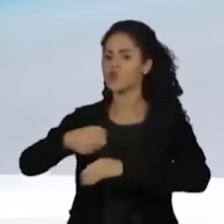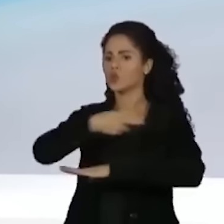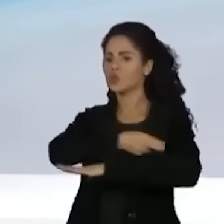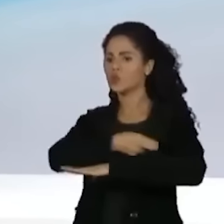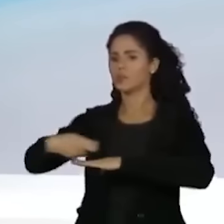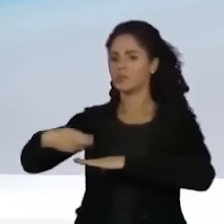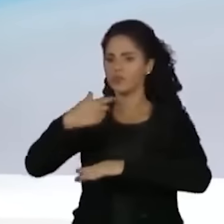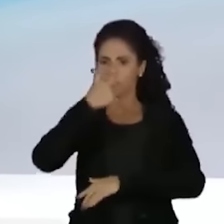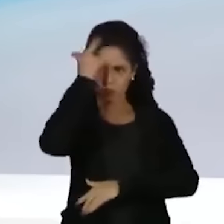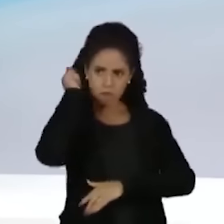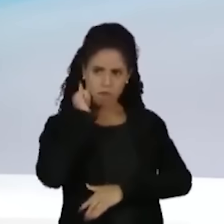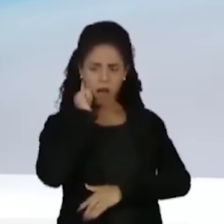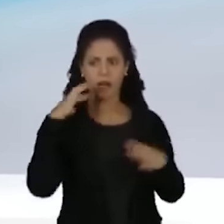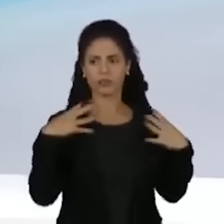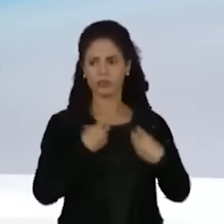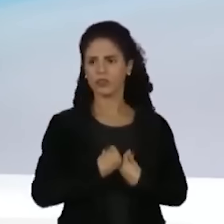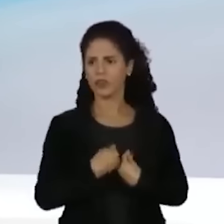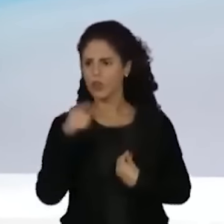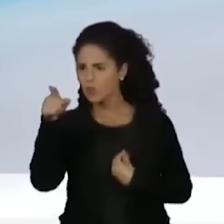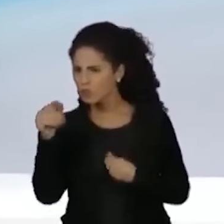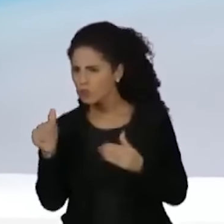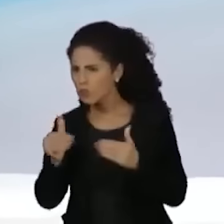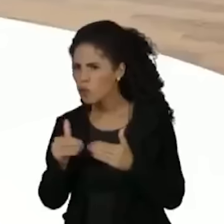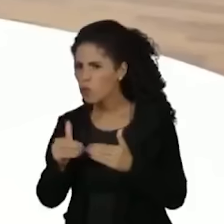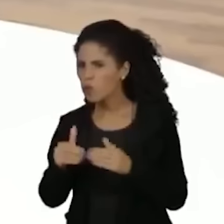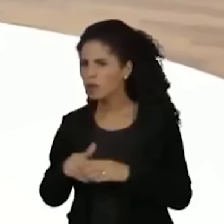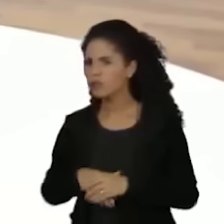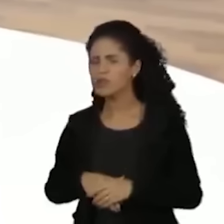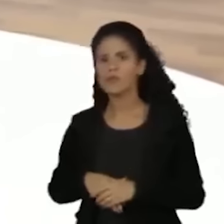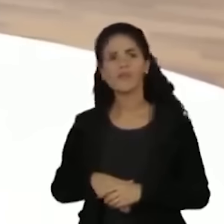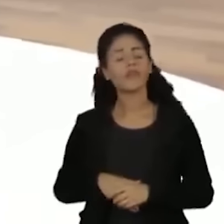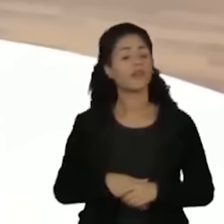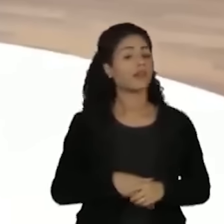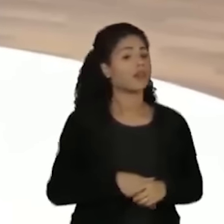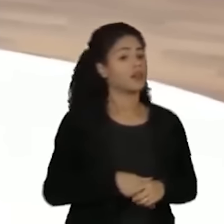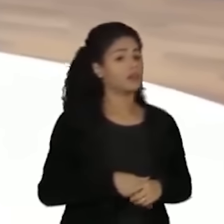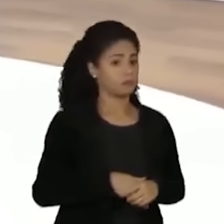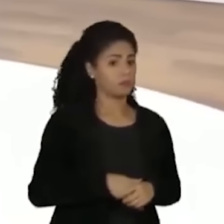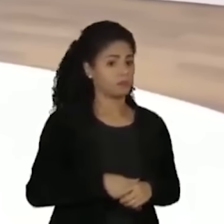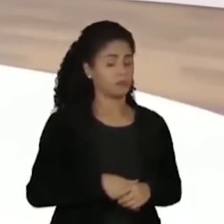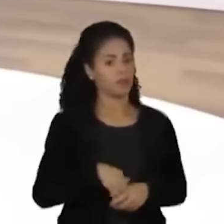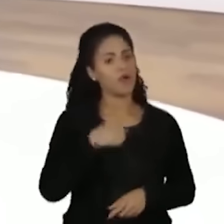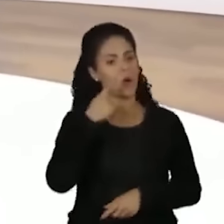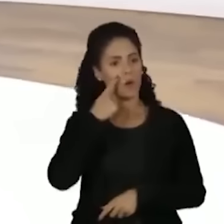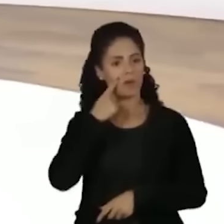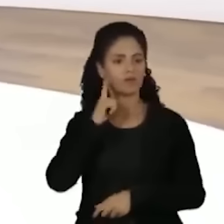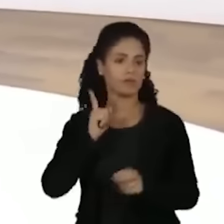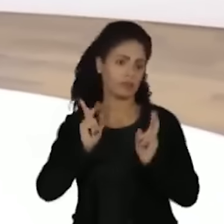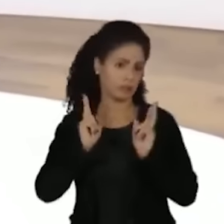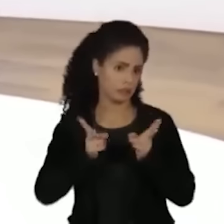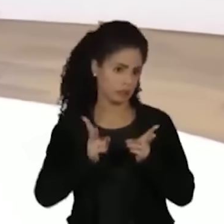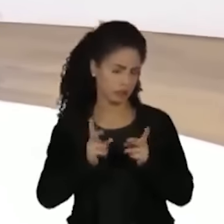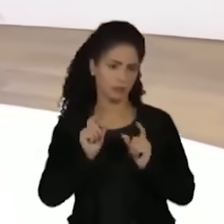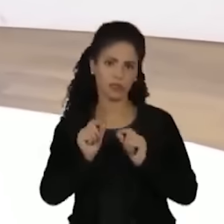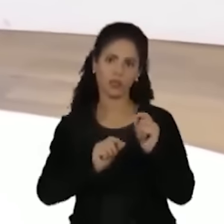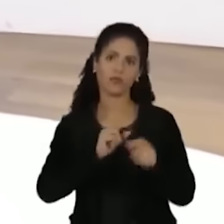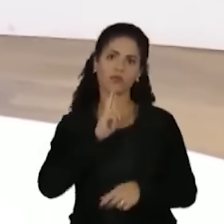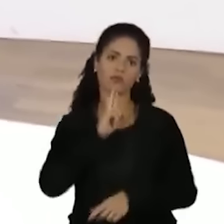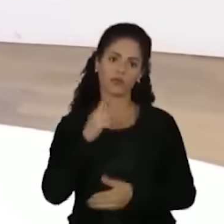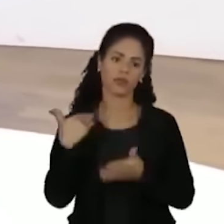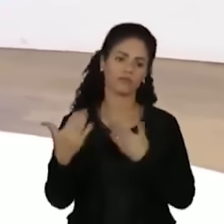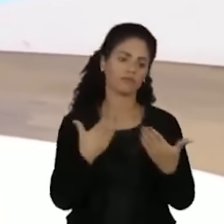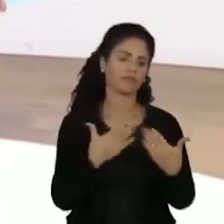do ministro Alexandre de Moraes. O senhor endossa? Olha, vamos por partes. Eu, primeiro, sempre que eu puder, eu vou buscar sempre o diálogo.